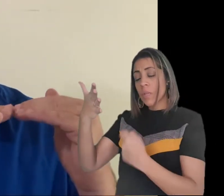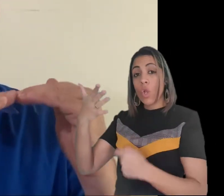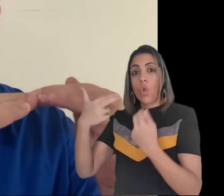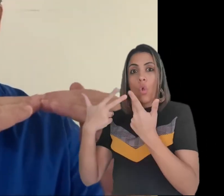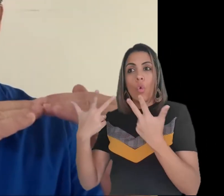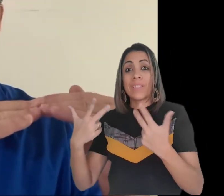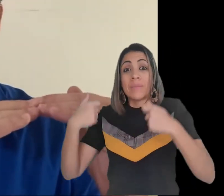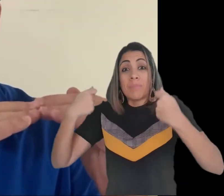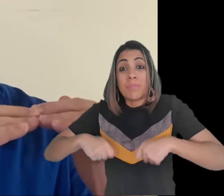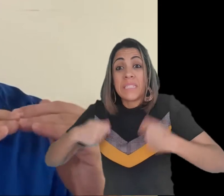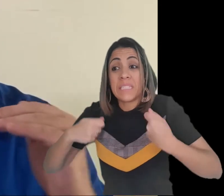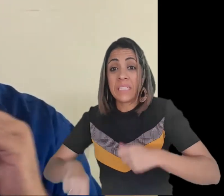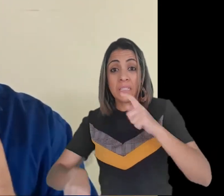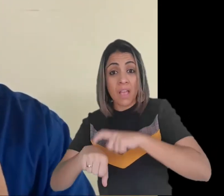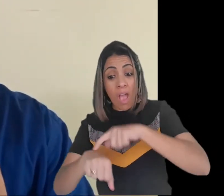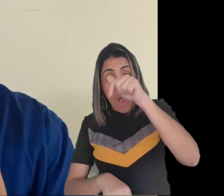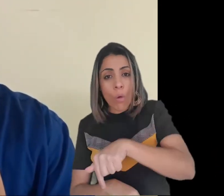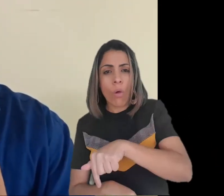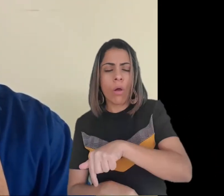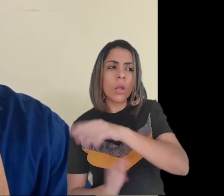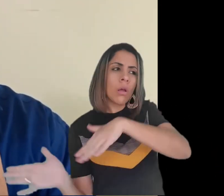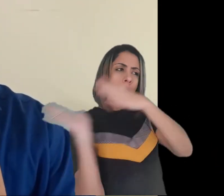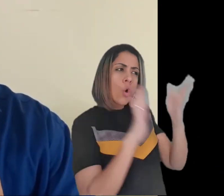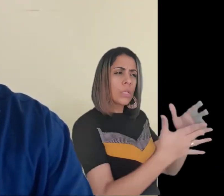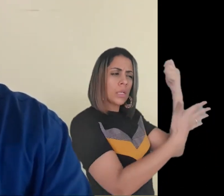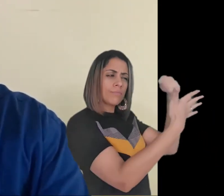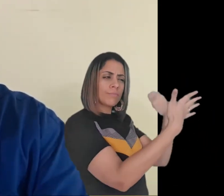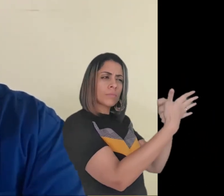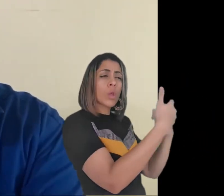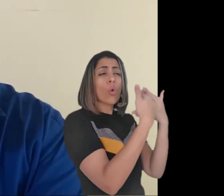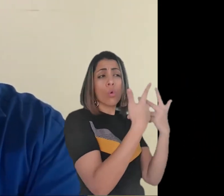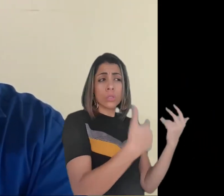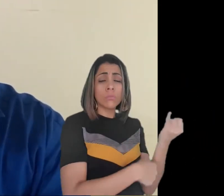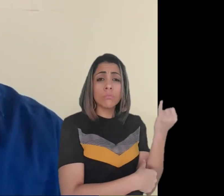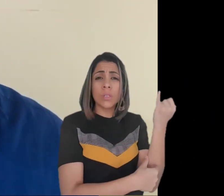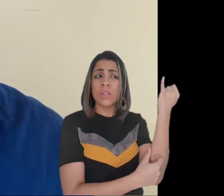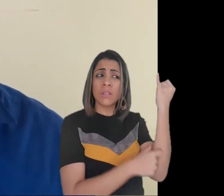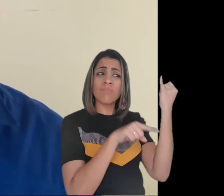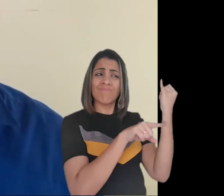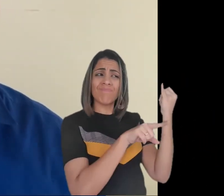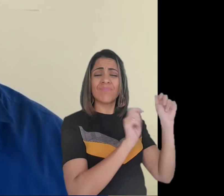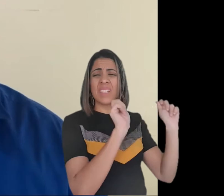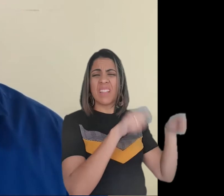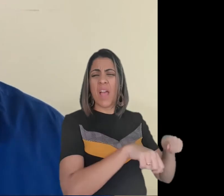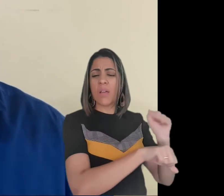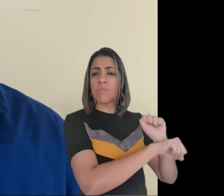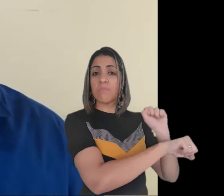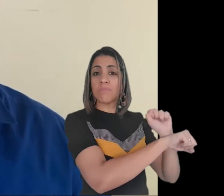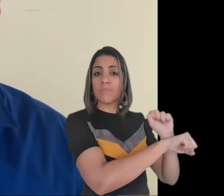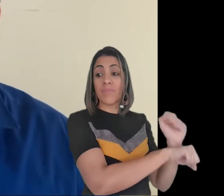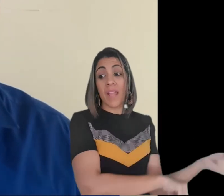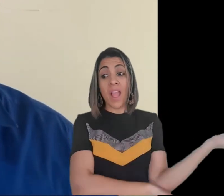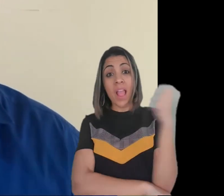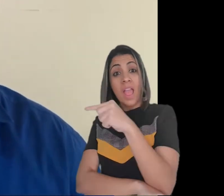coisas urgentes e outra lista de coisas importantes. E, evidentemente,